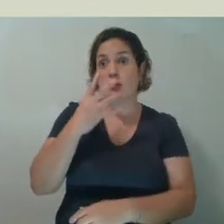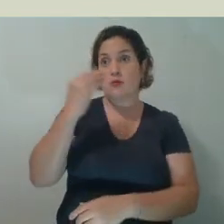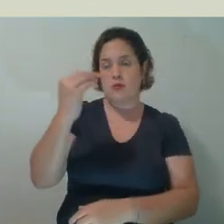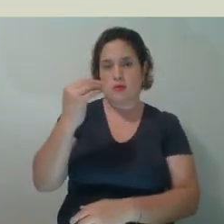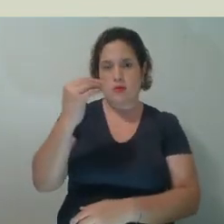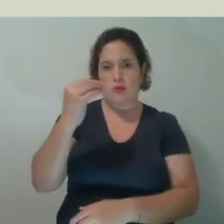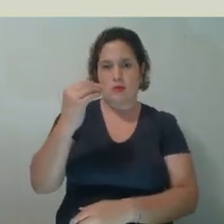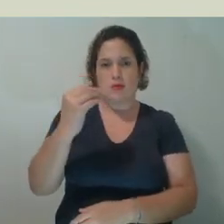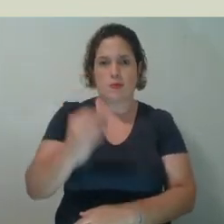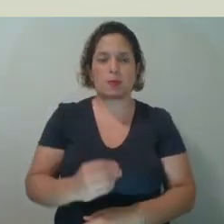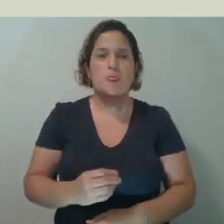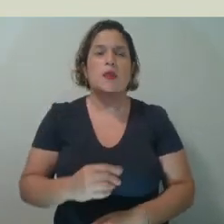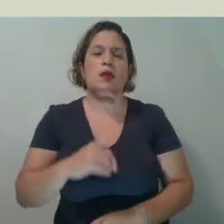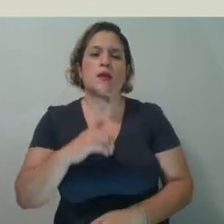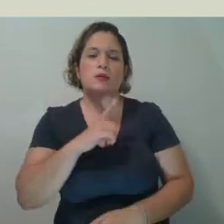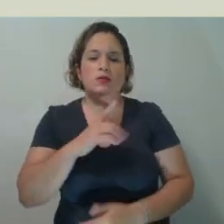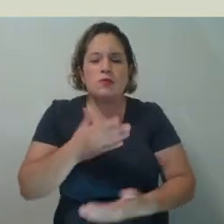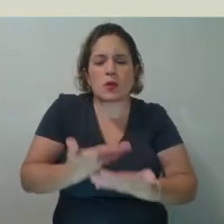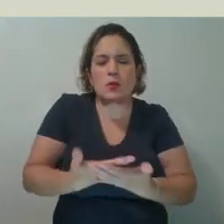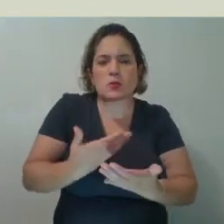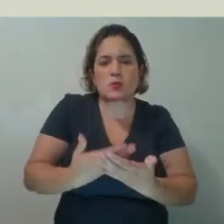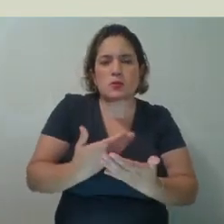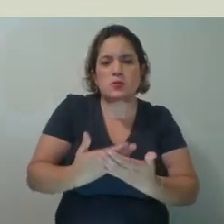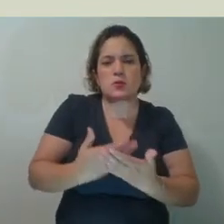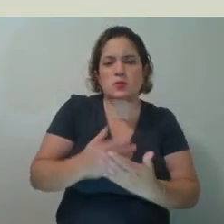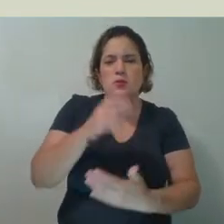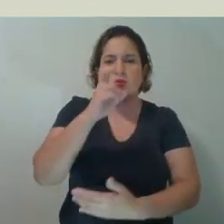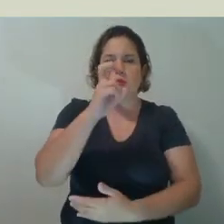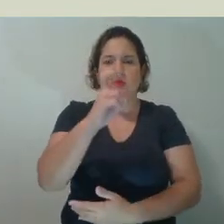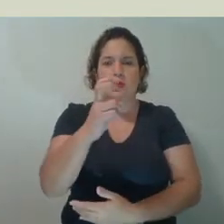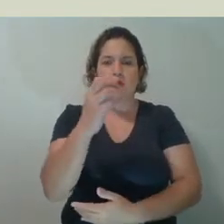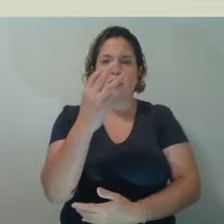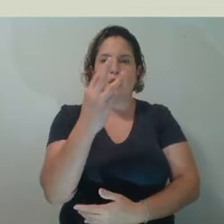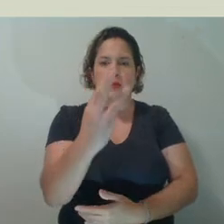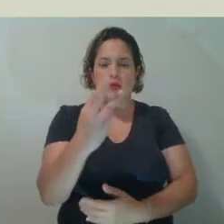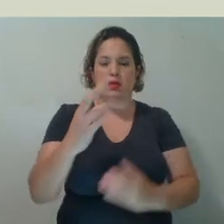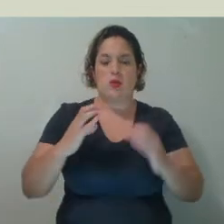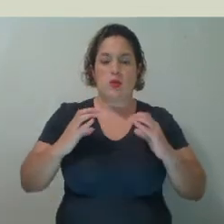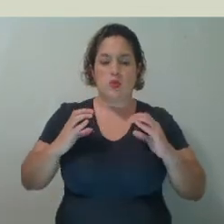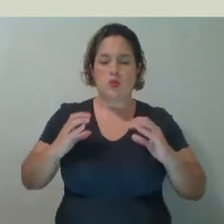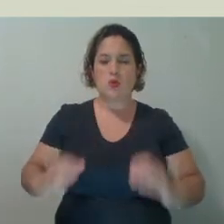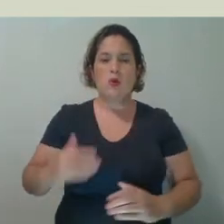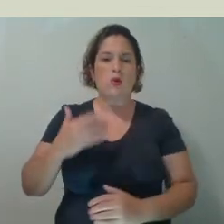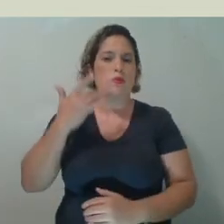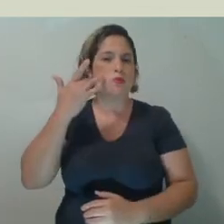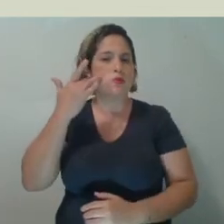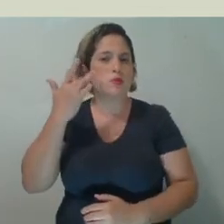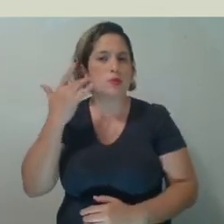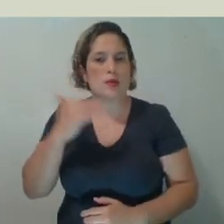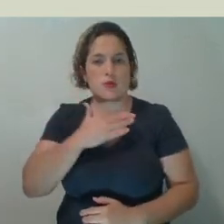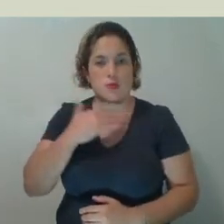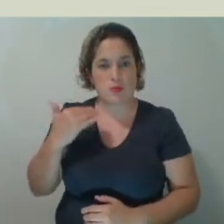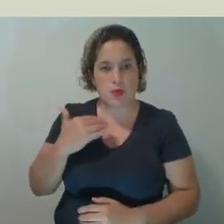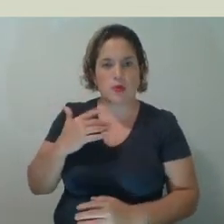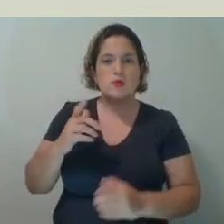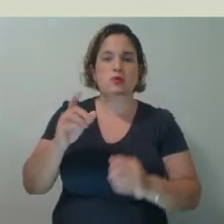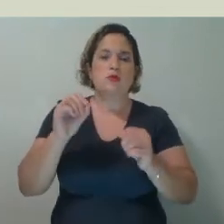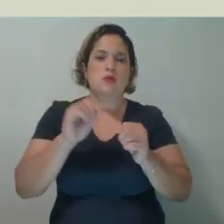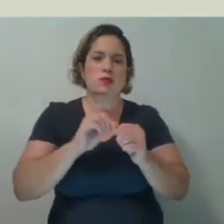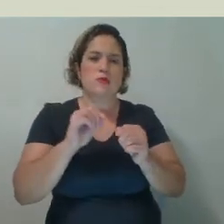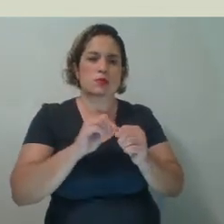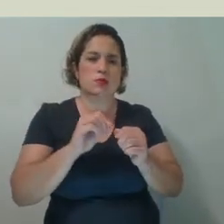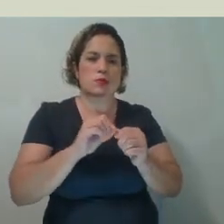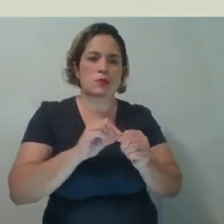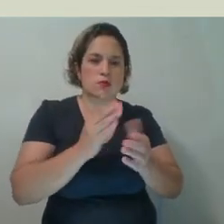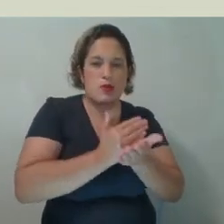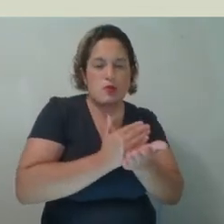Albert. A investigação foi realizada através do exame pós-mortem de 53 carcaças enviadas ao Serviço de